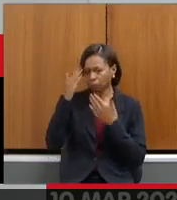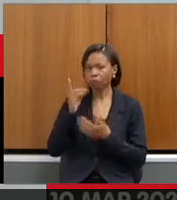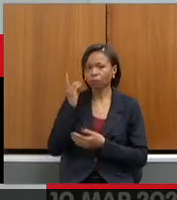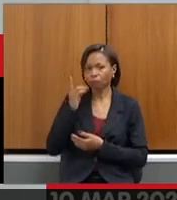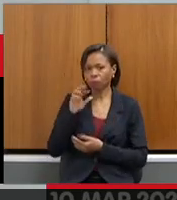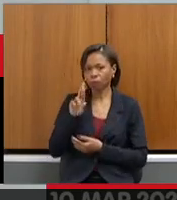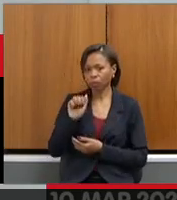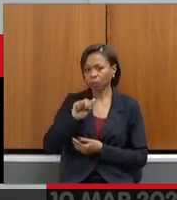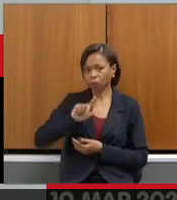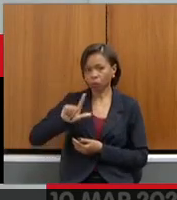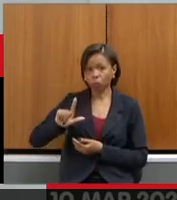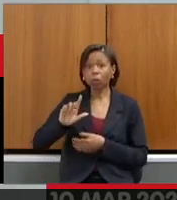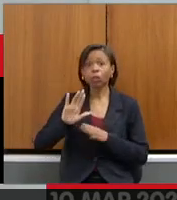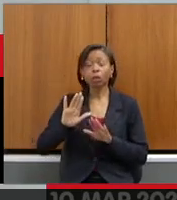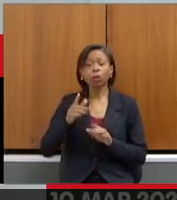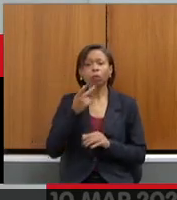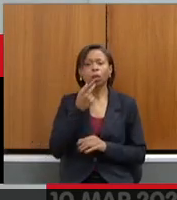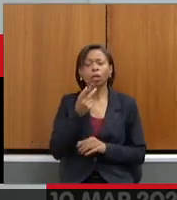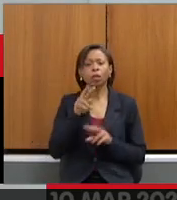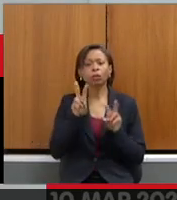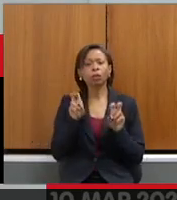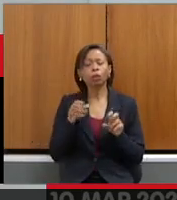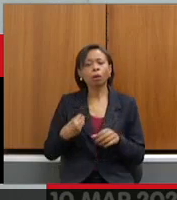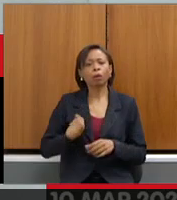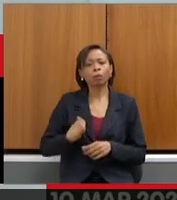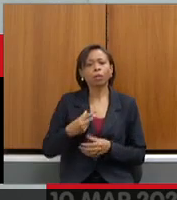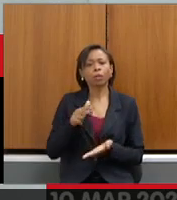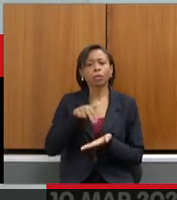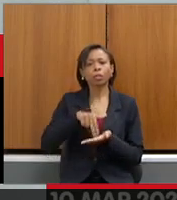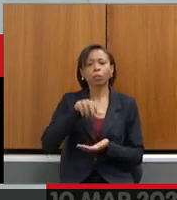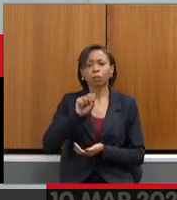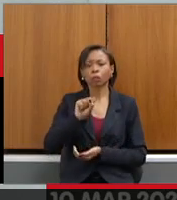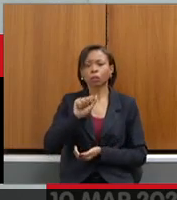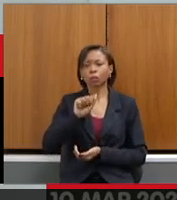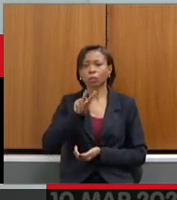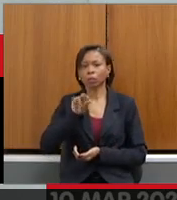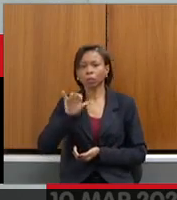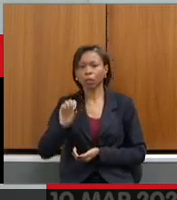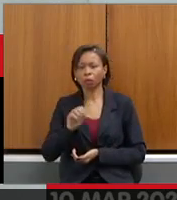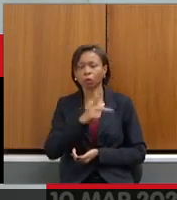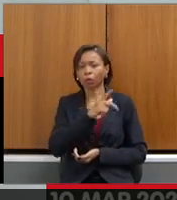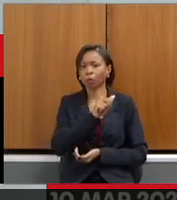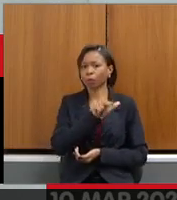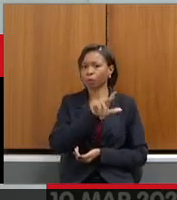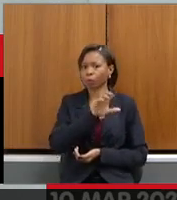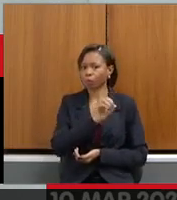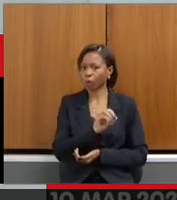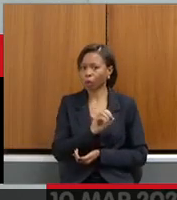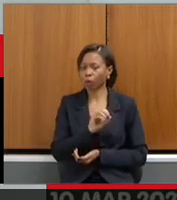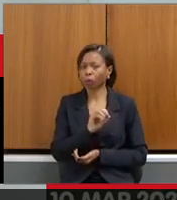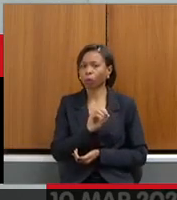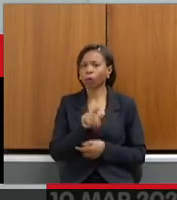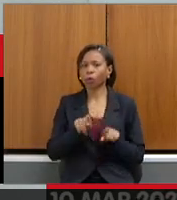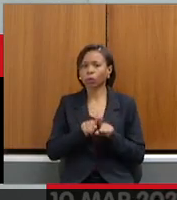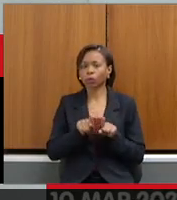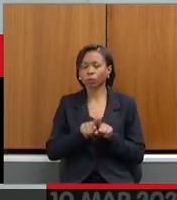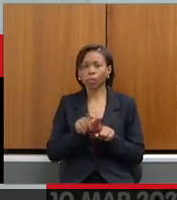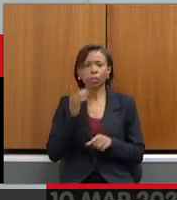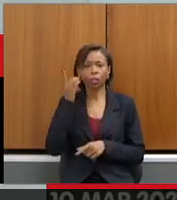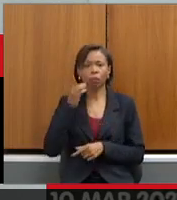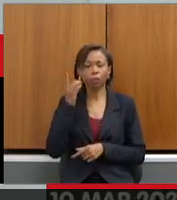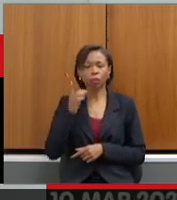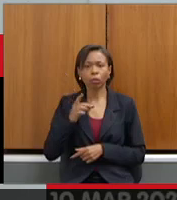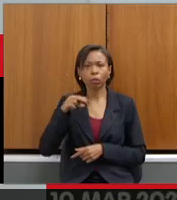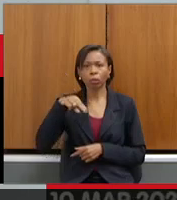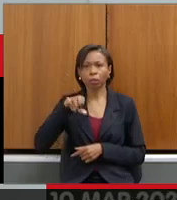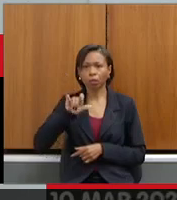Belém somente ressaltar aqui a presença também dos deputados Fábio Santos Deputado Doutor Paulo de Pablo leonídio bouças e deputado